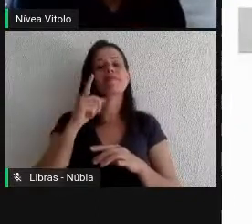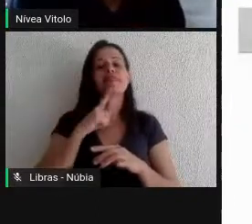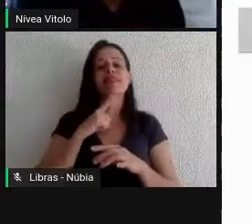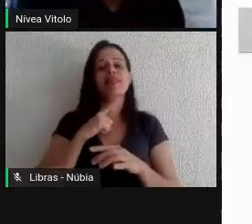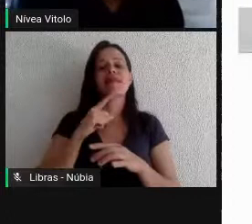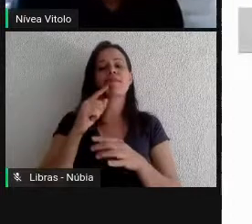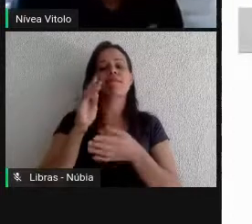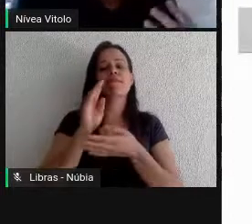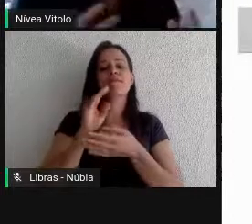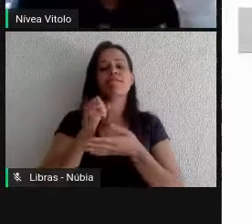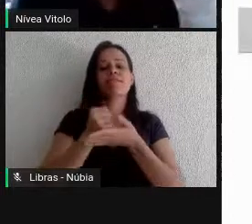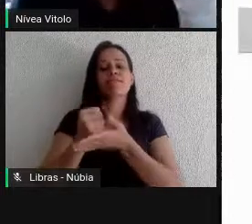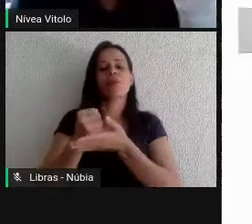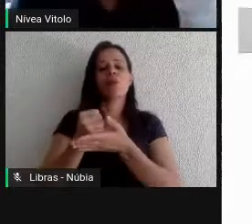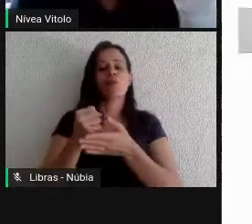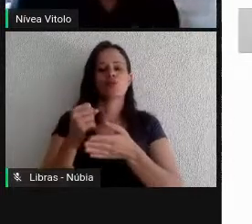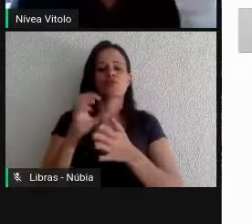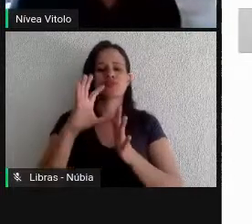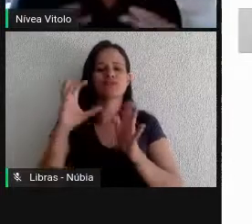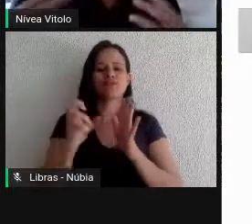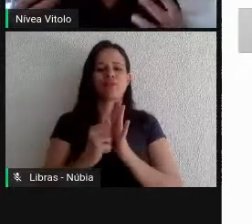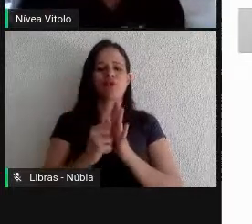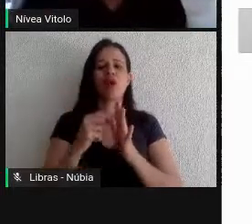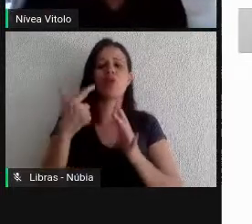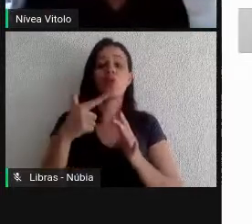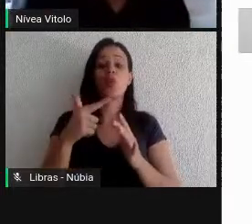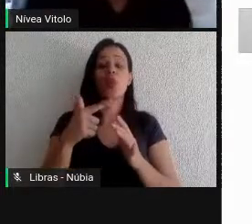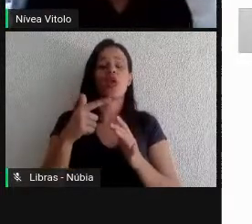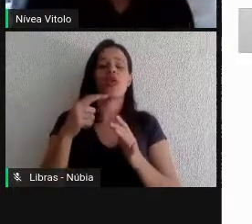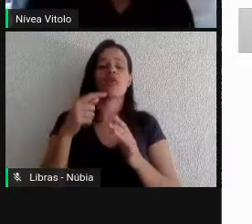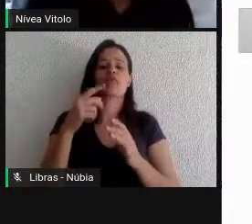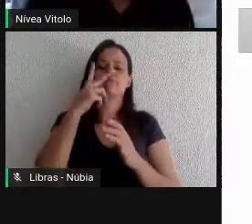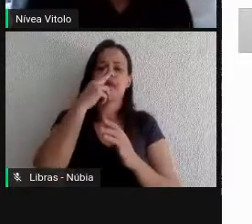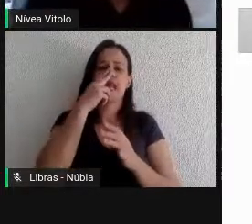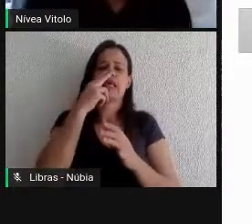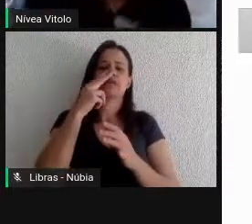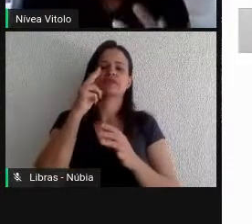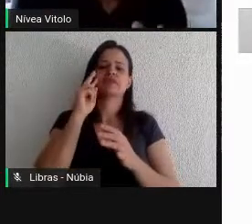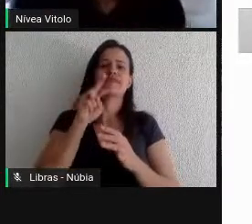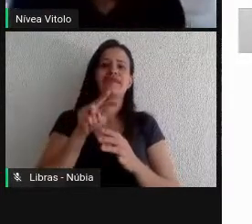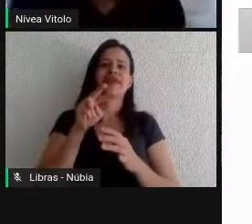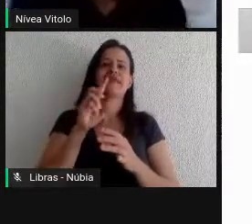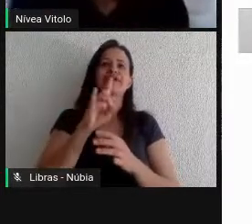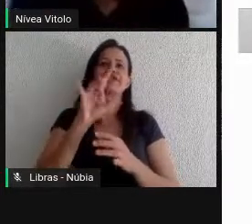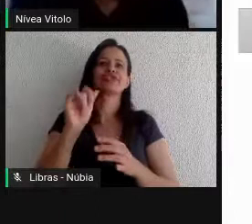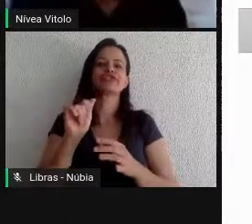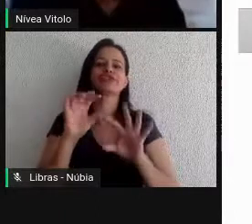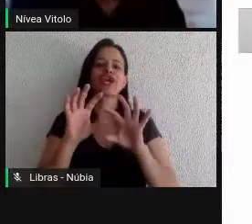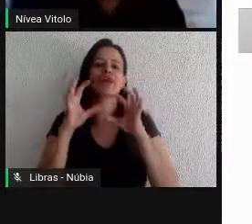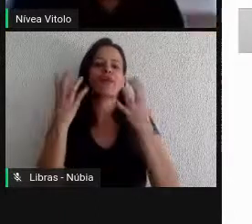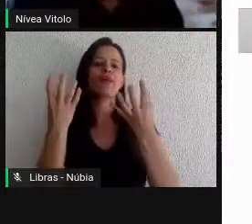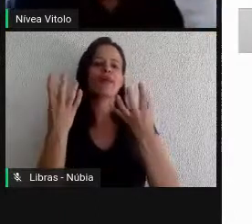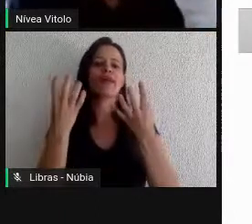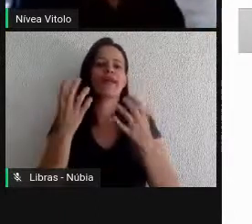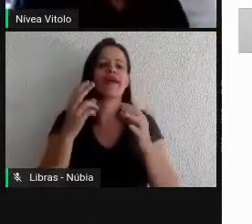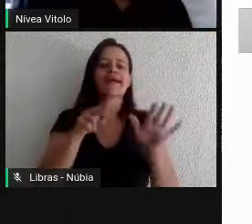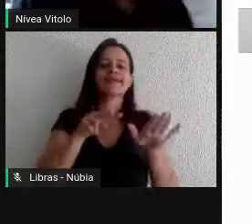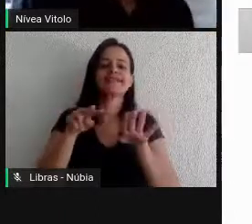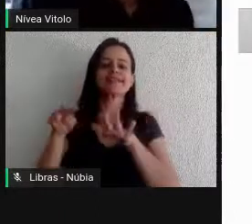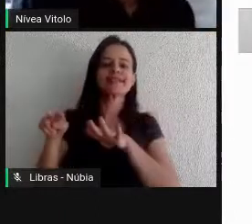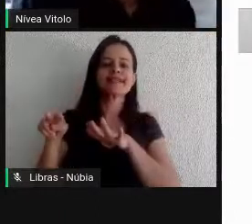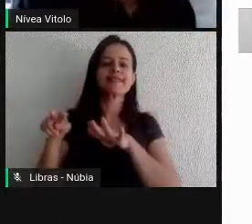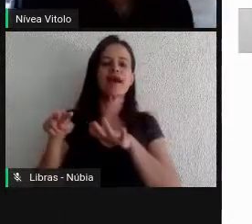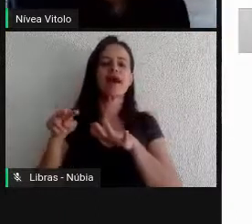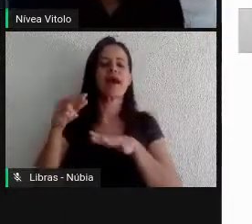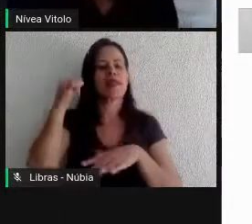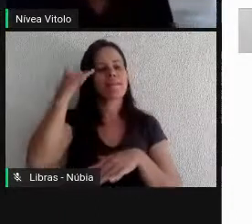são muito concretos, são aquelas normas que criam datas comemorativas, como Semana de Prevenção